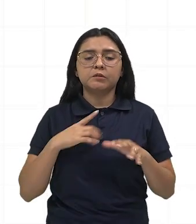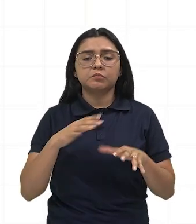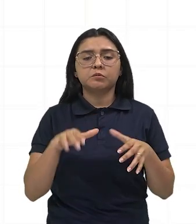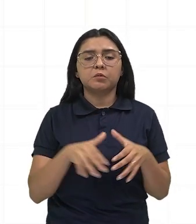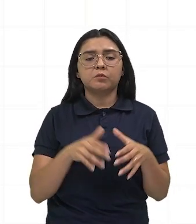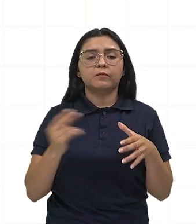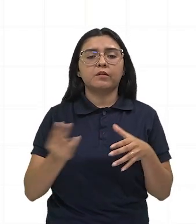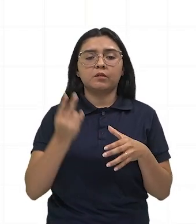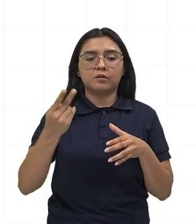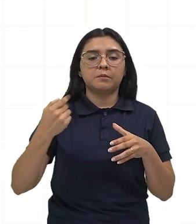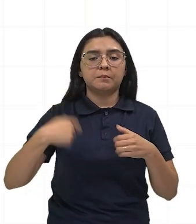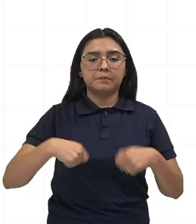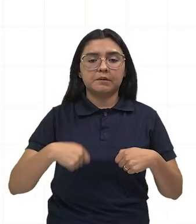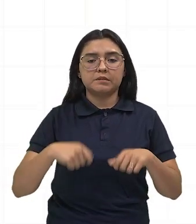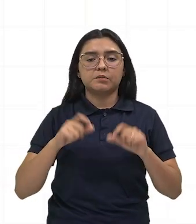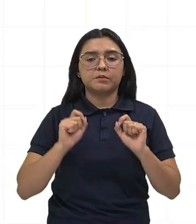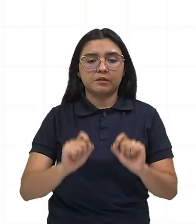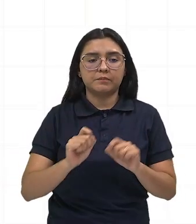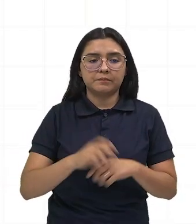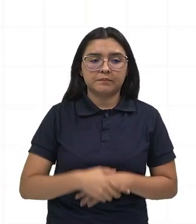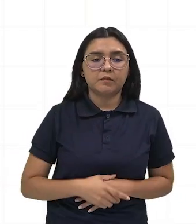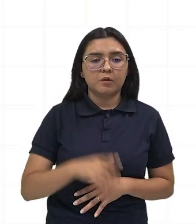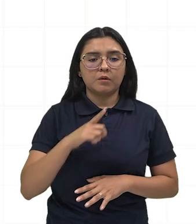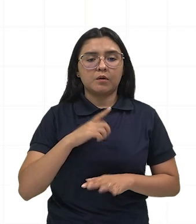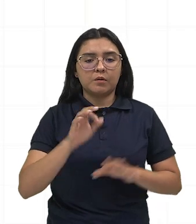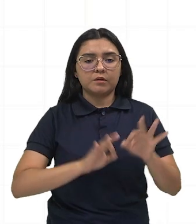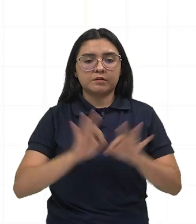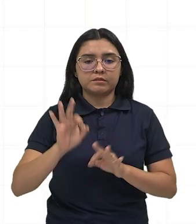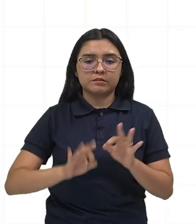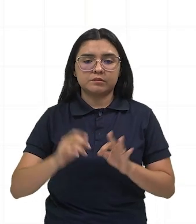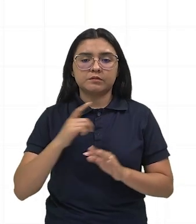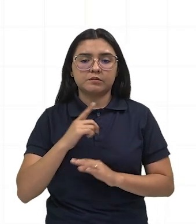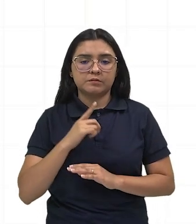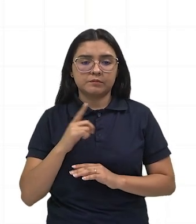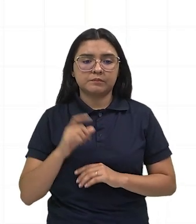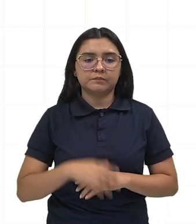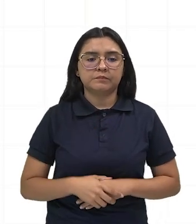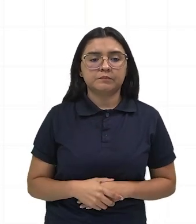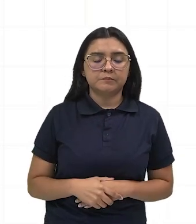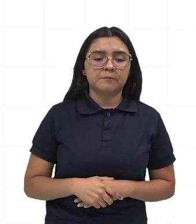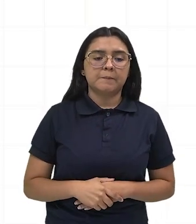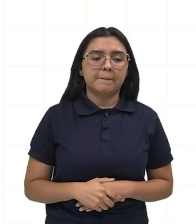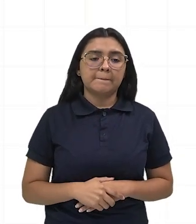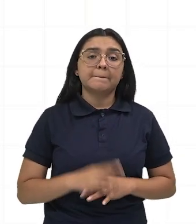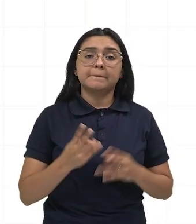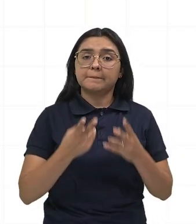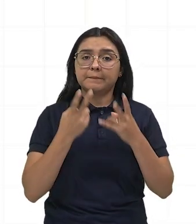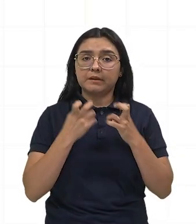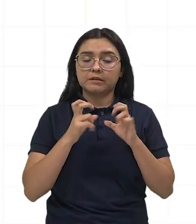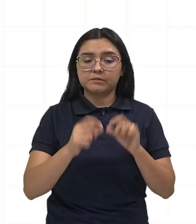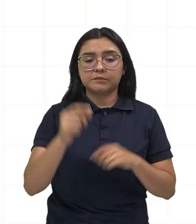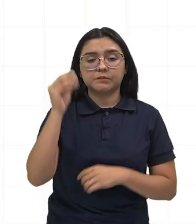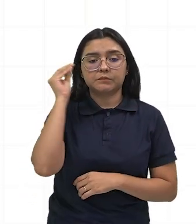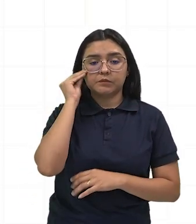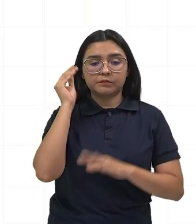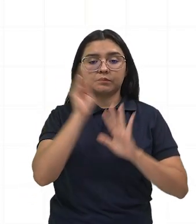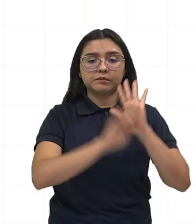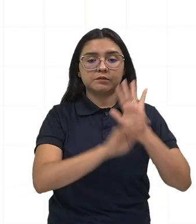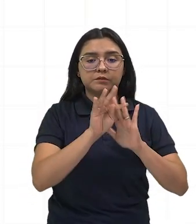conjunto deve necessariamente estar organizado. Olha, então observem isso, pessoal.